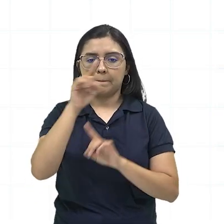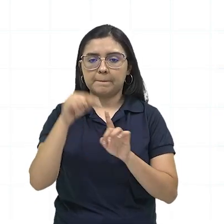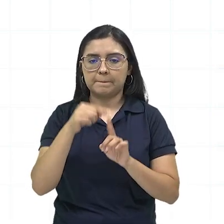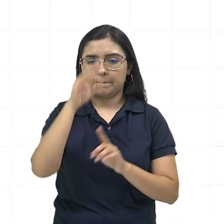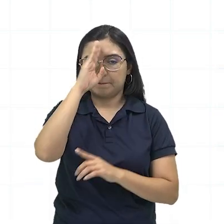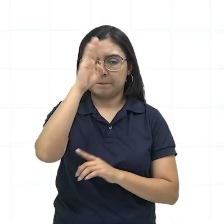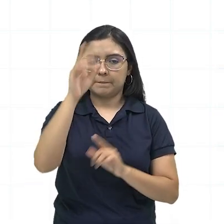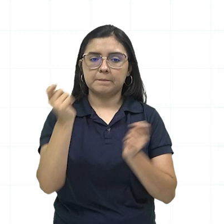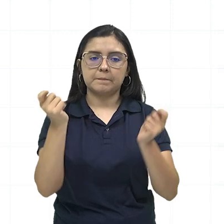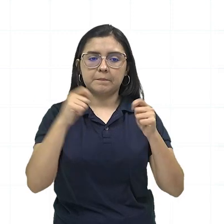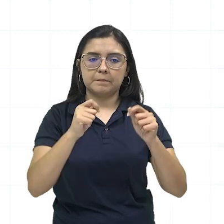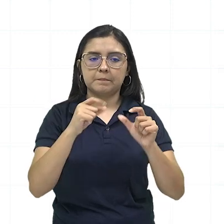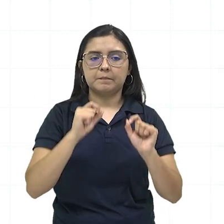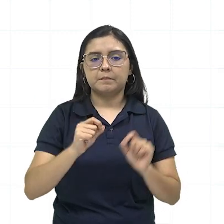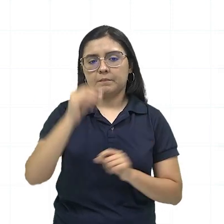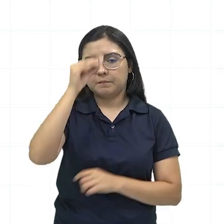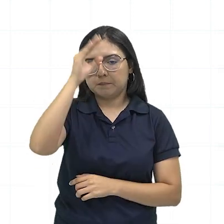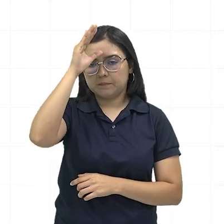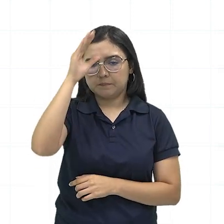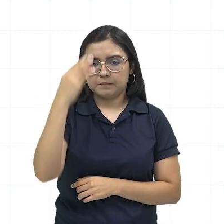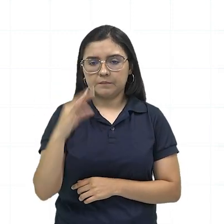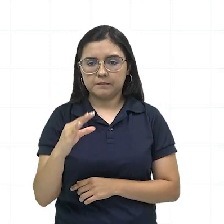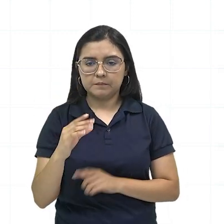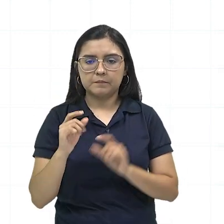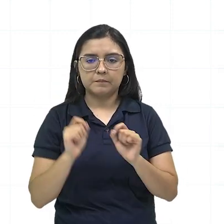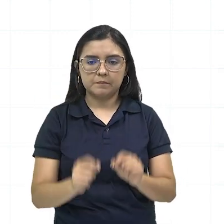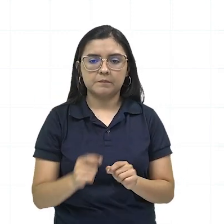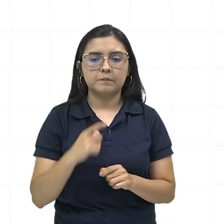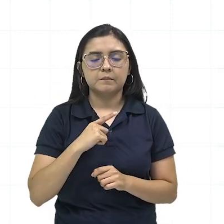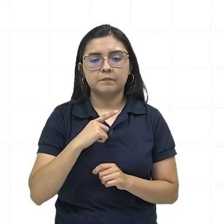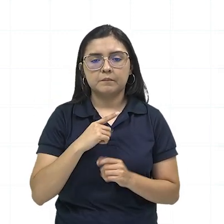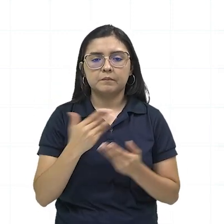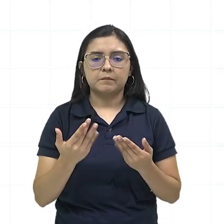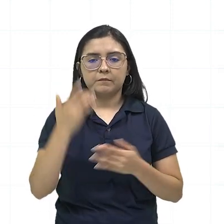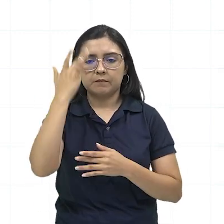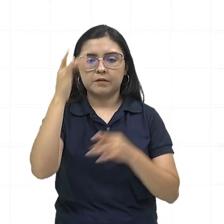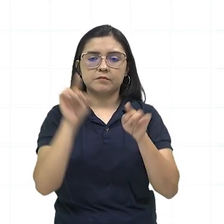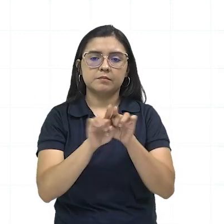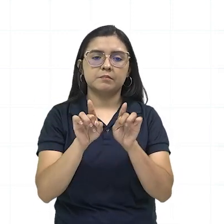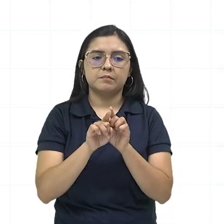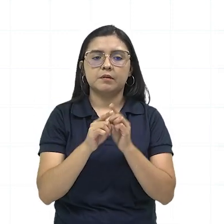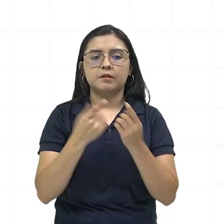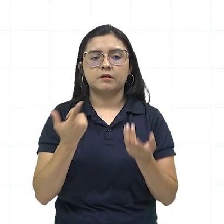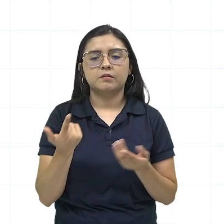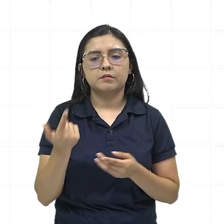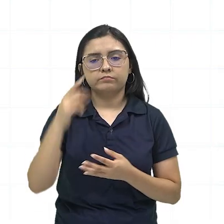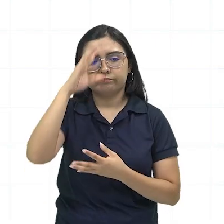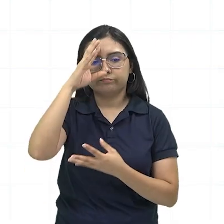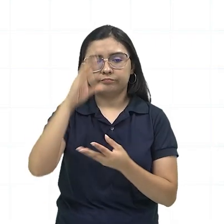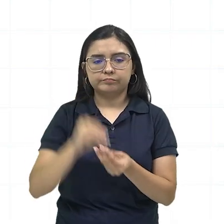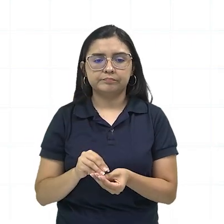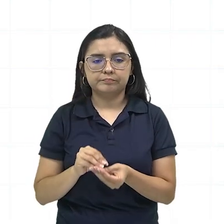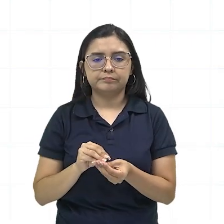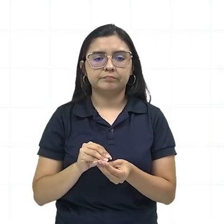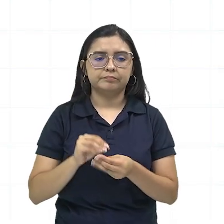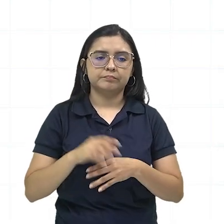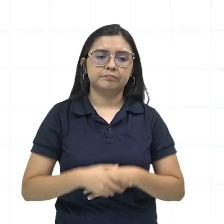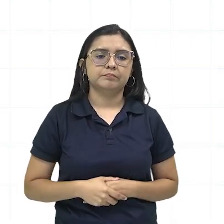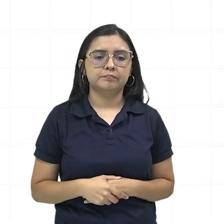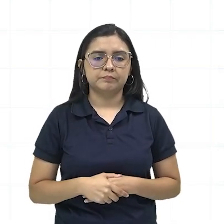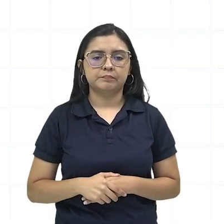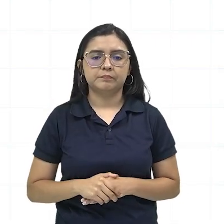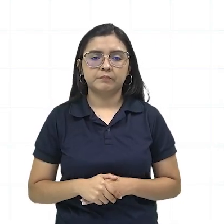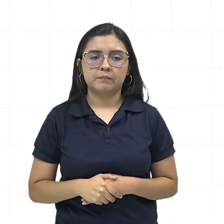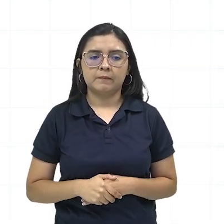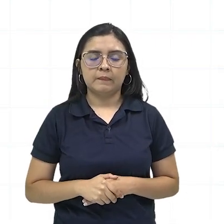principal tornar o conhecimento científico acessível e compreensível para o grande público. Então, atentem para esses termos. O